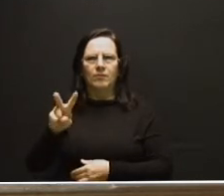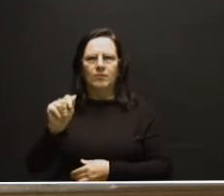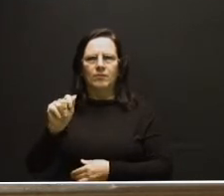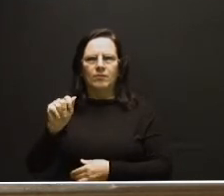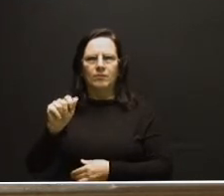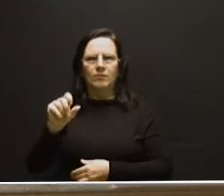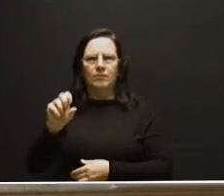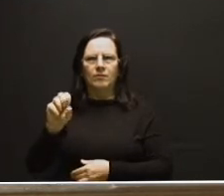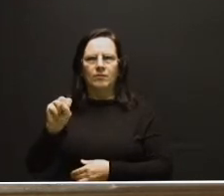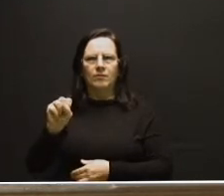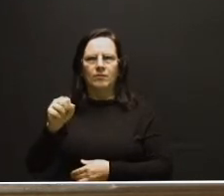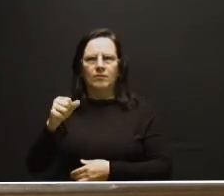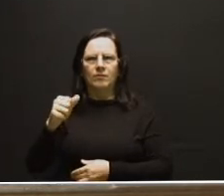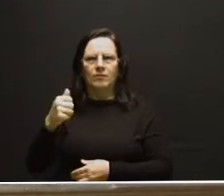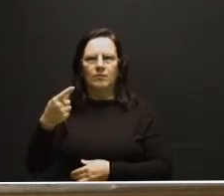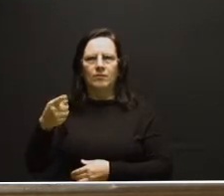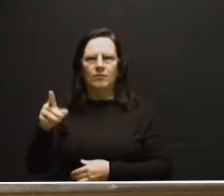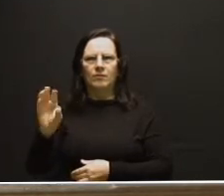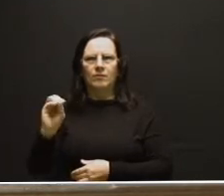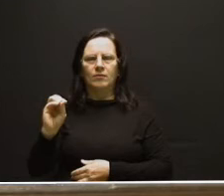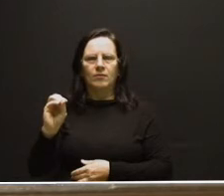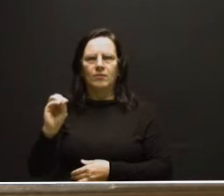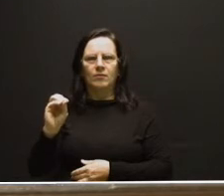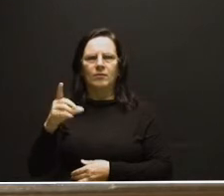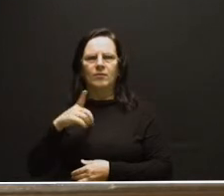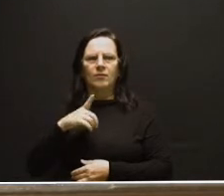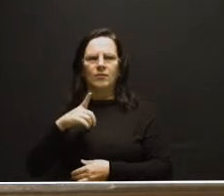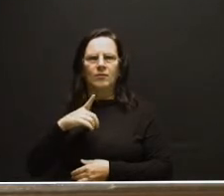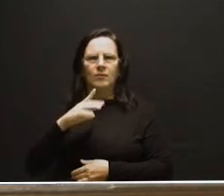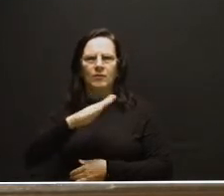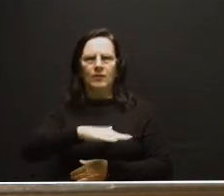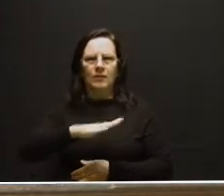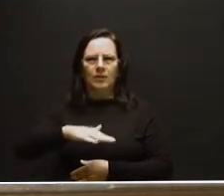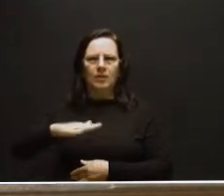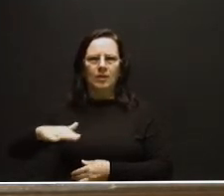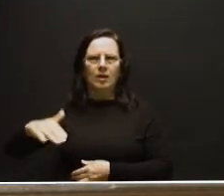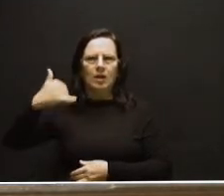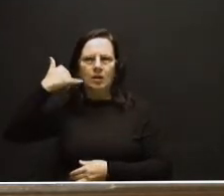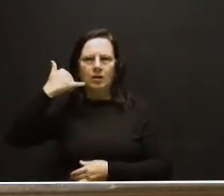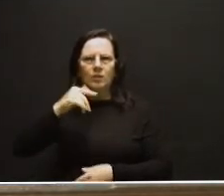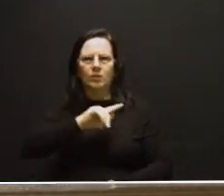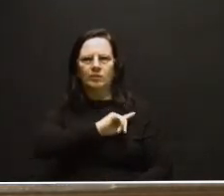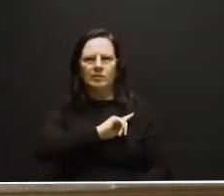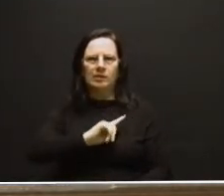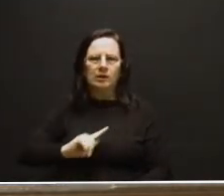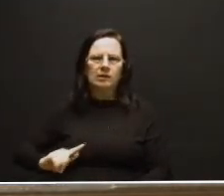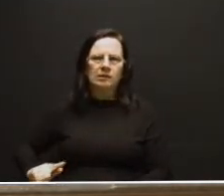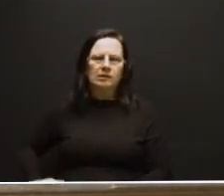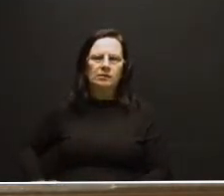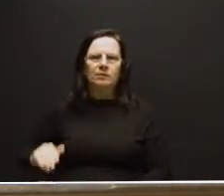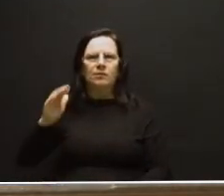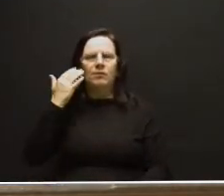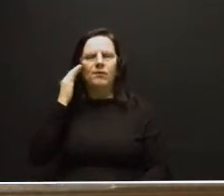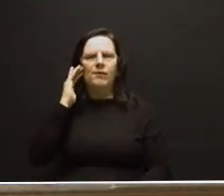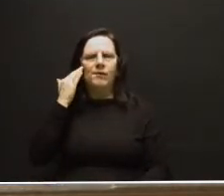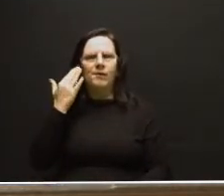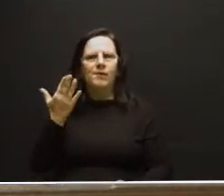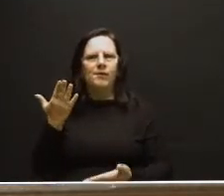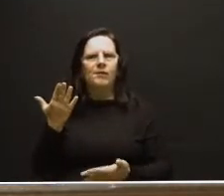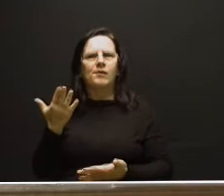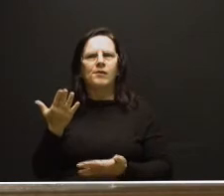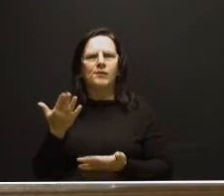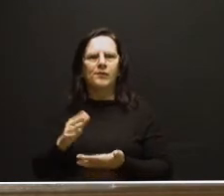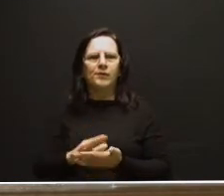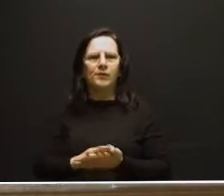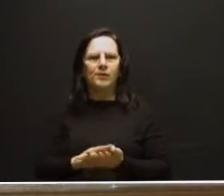tínhamos três casas lá com crianças lá dentro é com ligamos para o governo para que o governo entenda a necessidade de manter